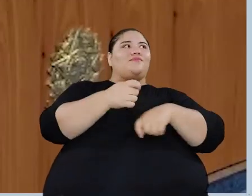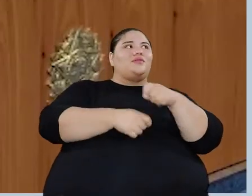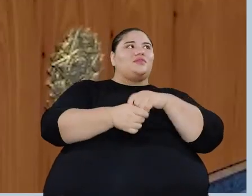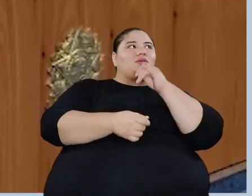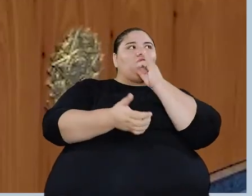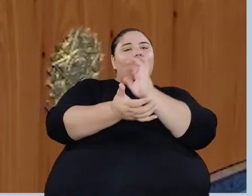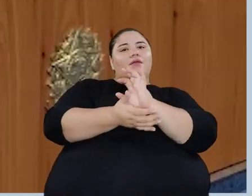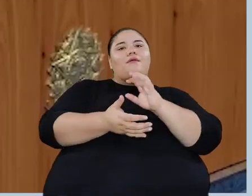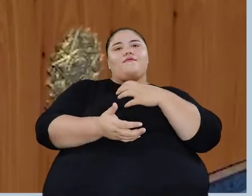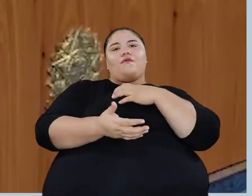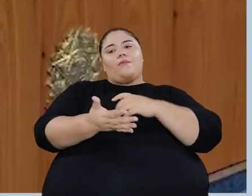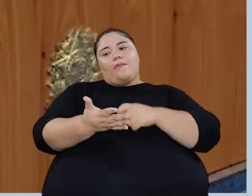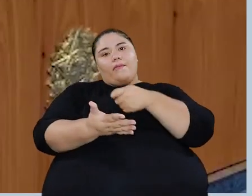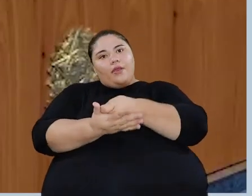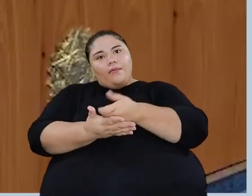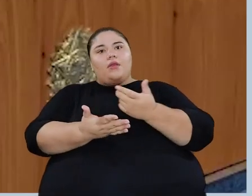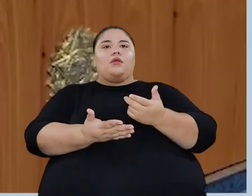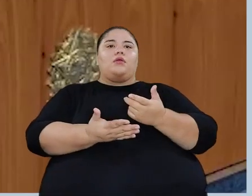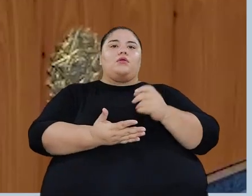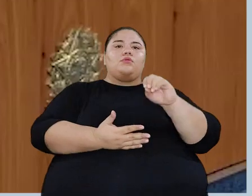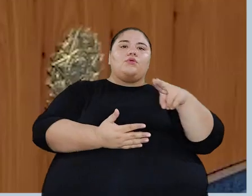esses meios de pagamento,